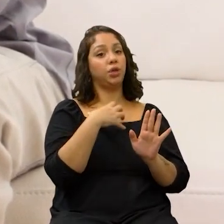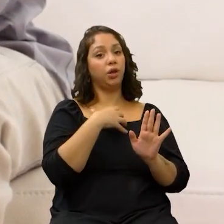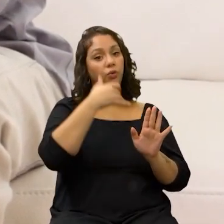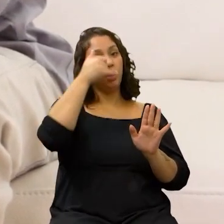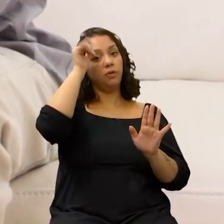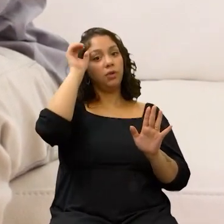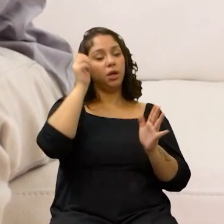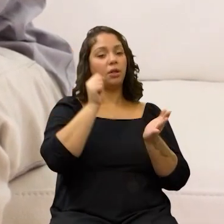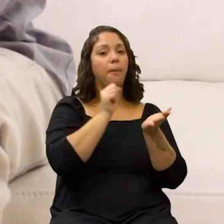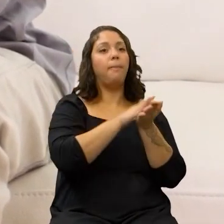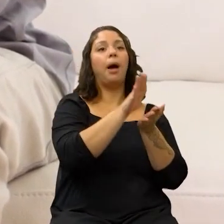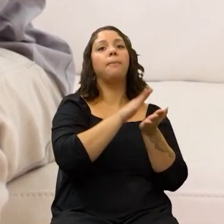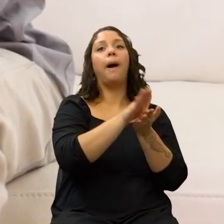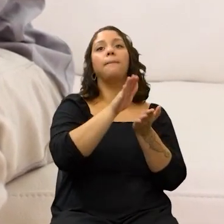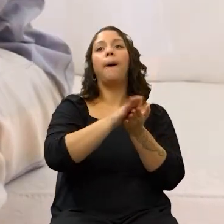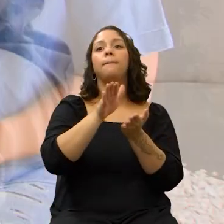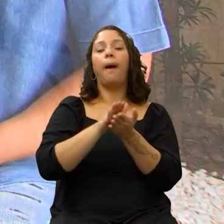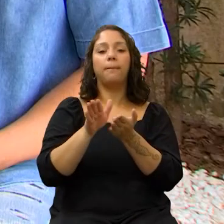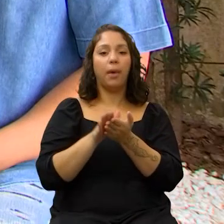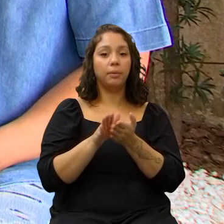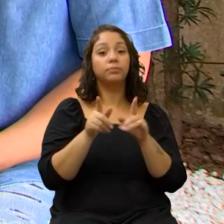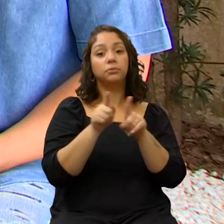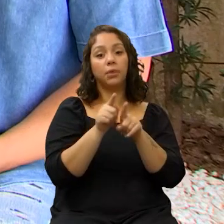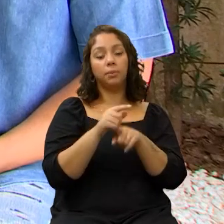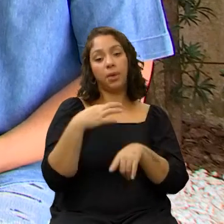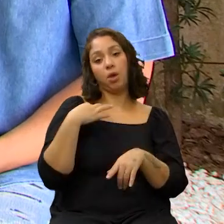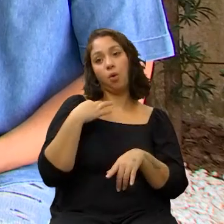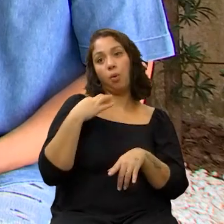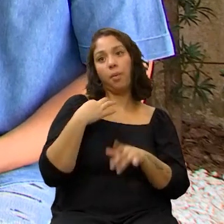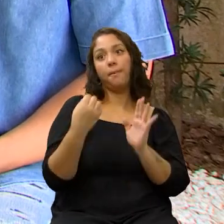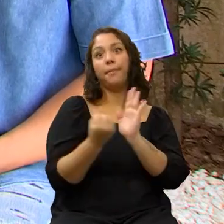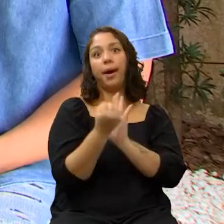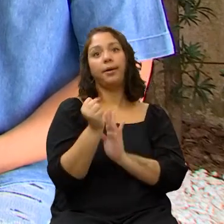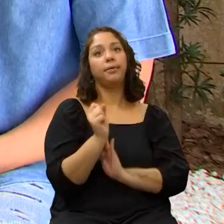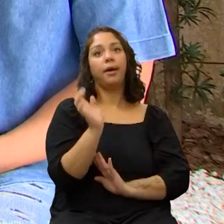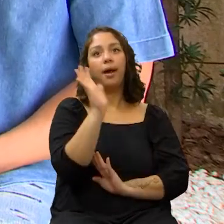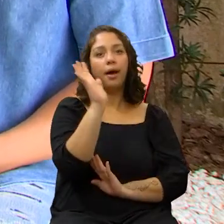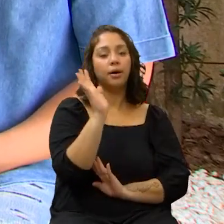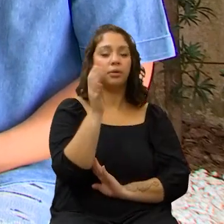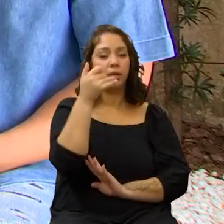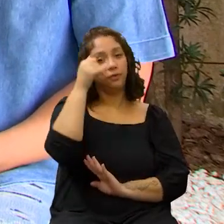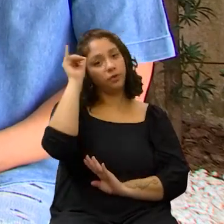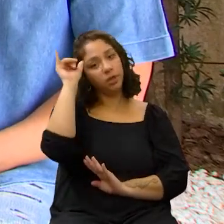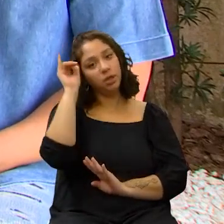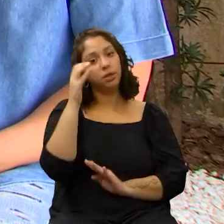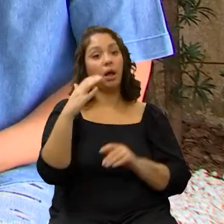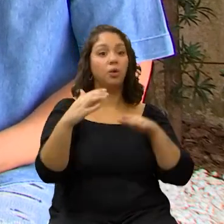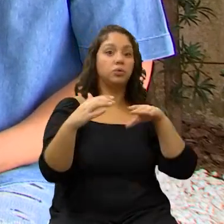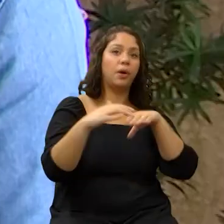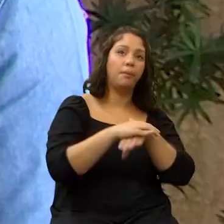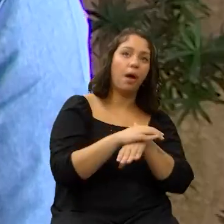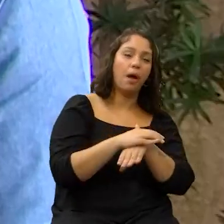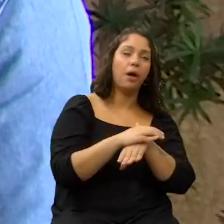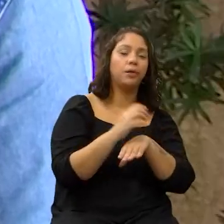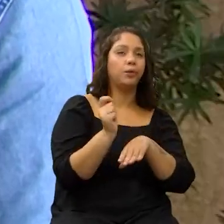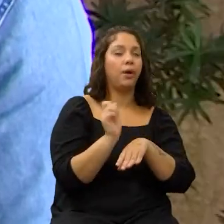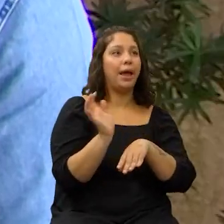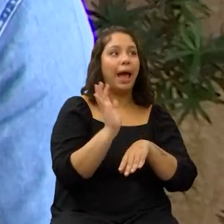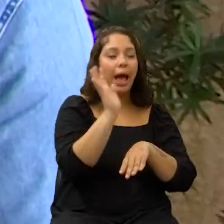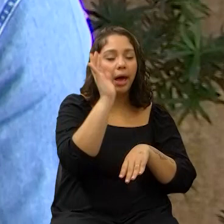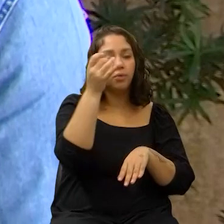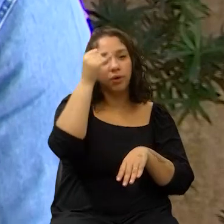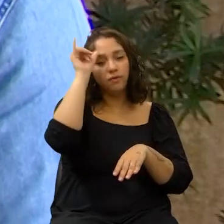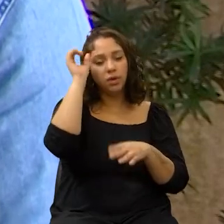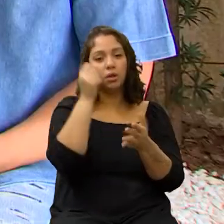ela não gaste tanto, não comprar aquela roupa da marca mais cara, não comprar aquele sapato do